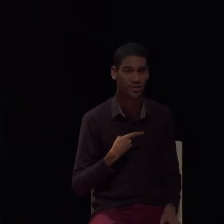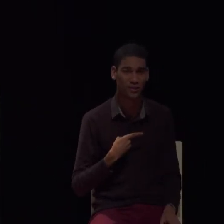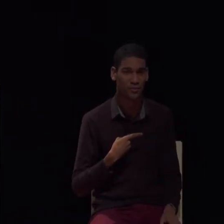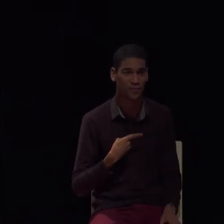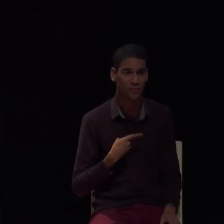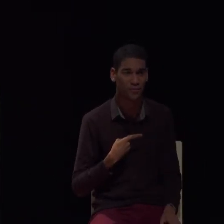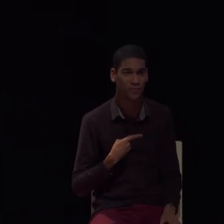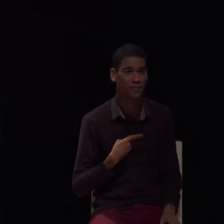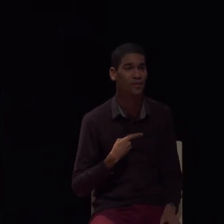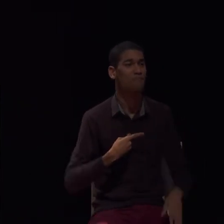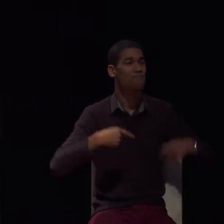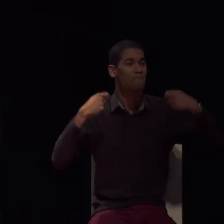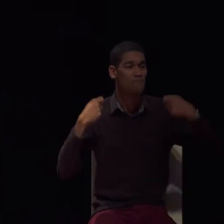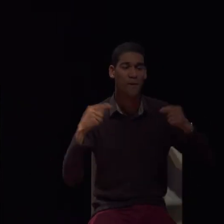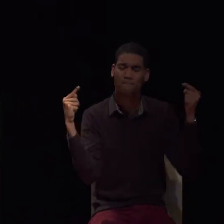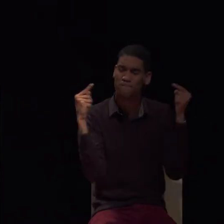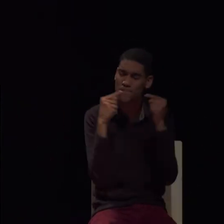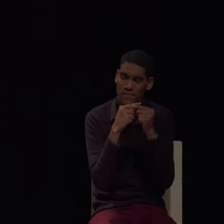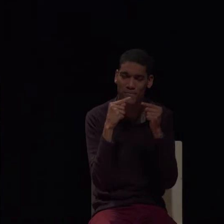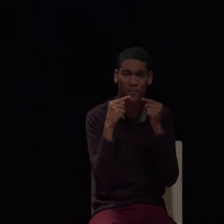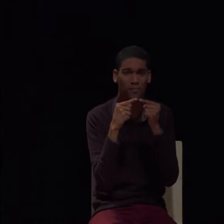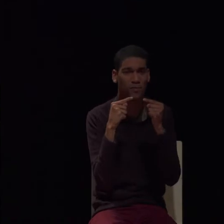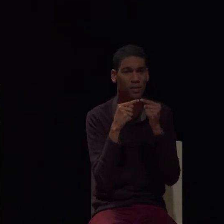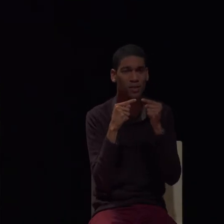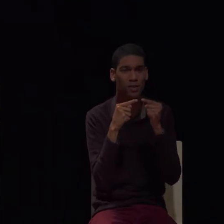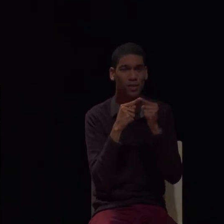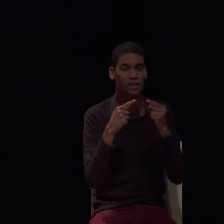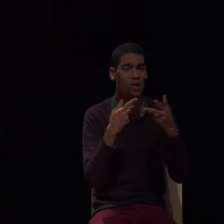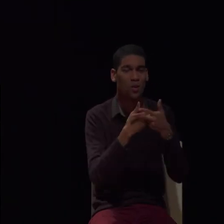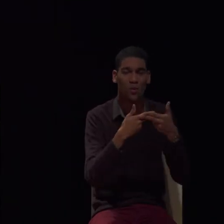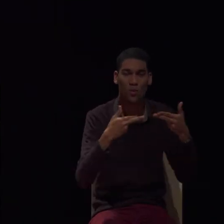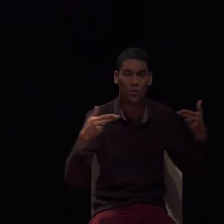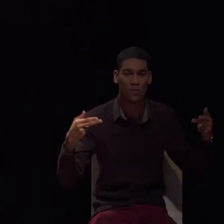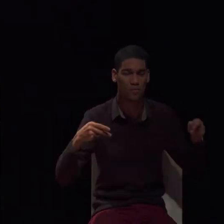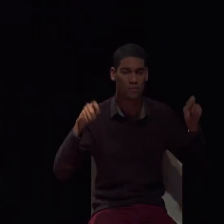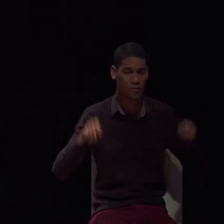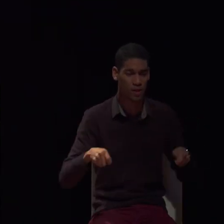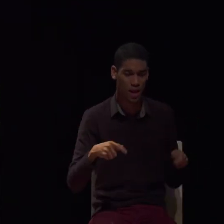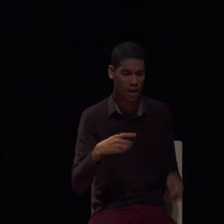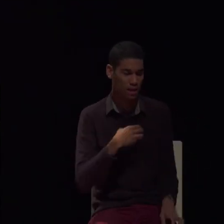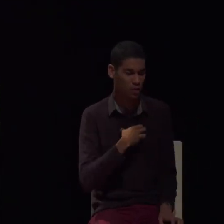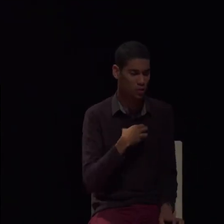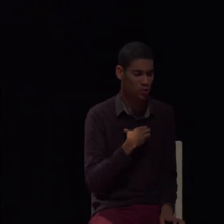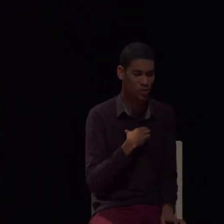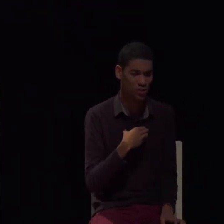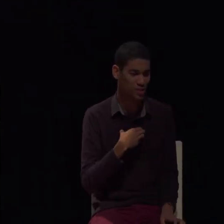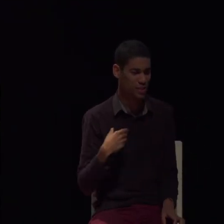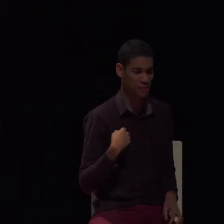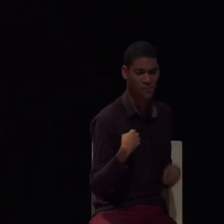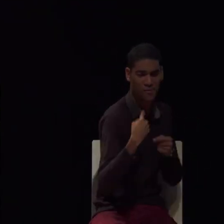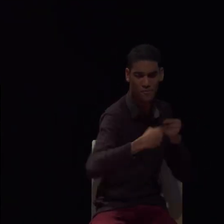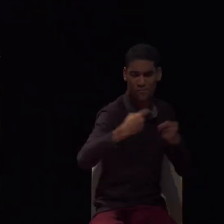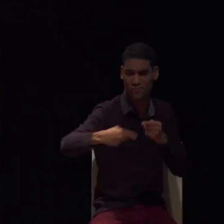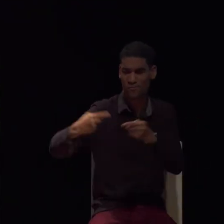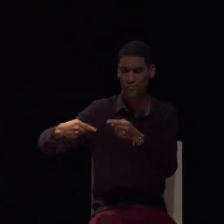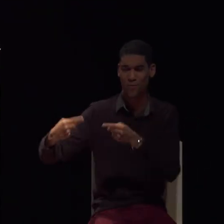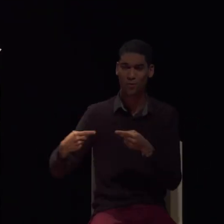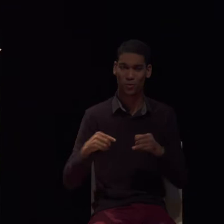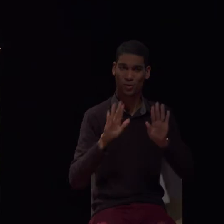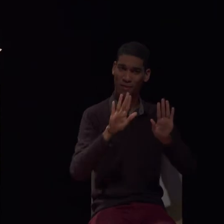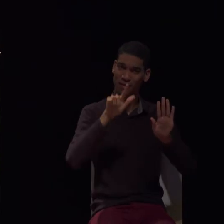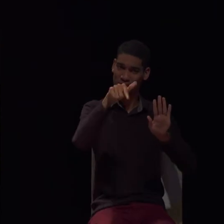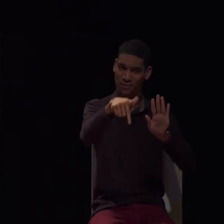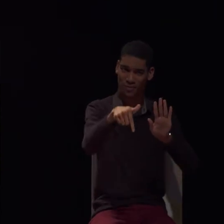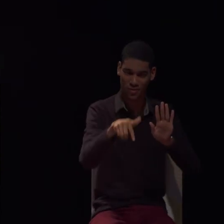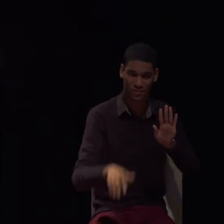tem a ver com possibilidades de caminhos que eu vou discutir um pouco depois